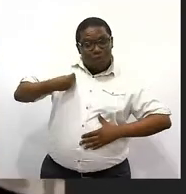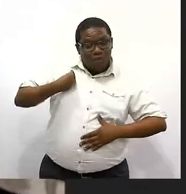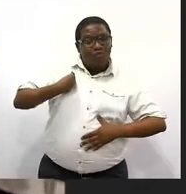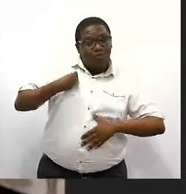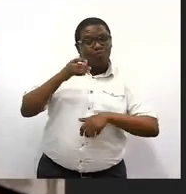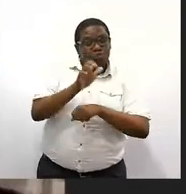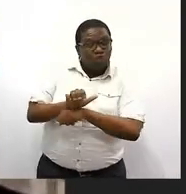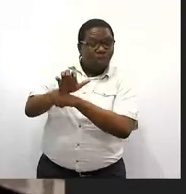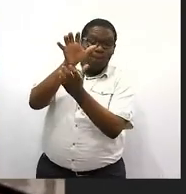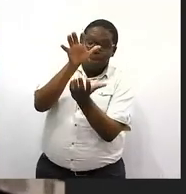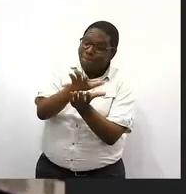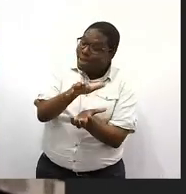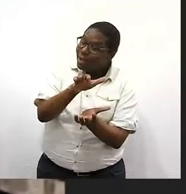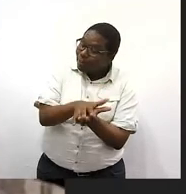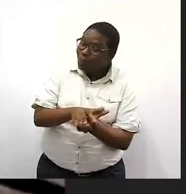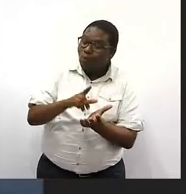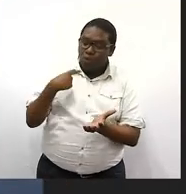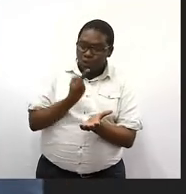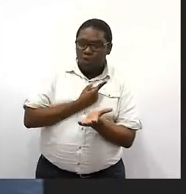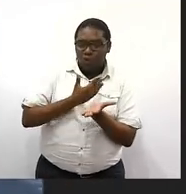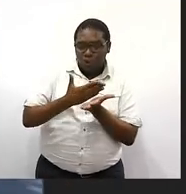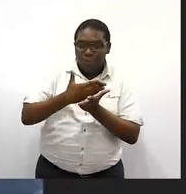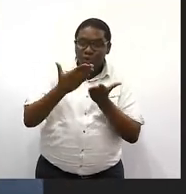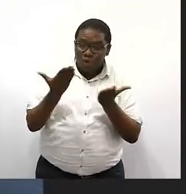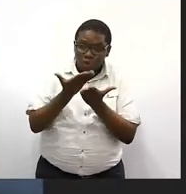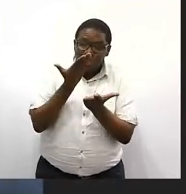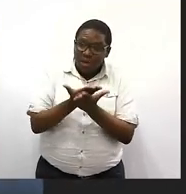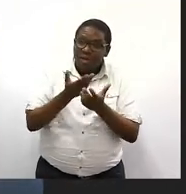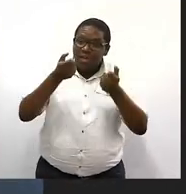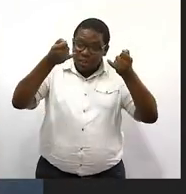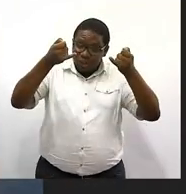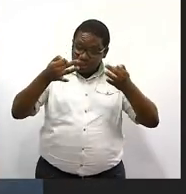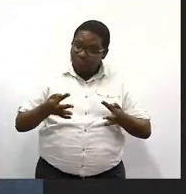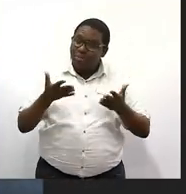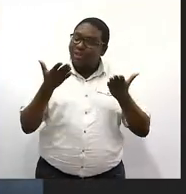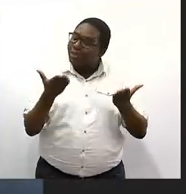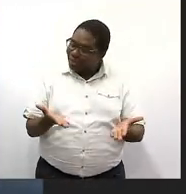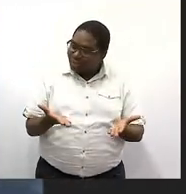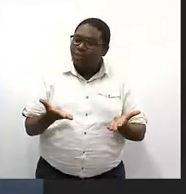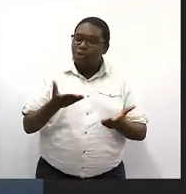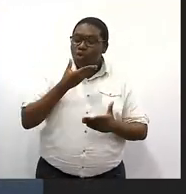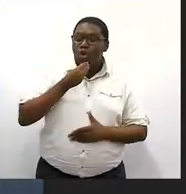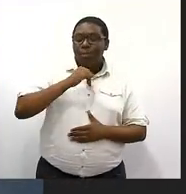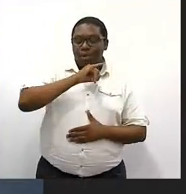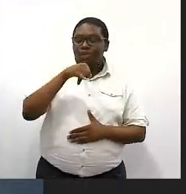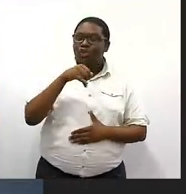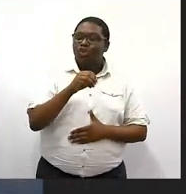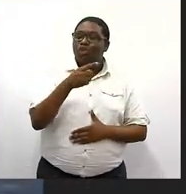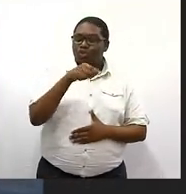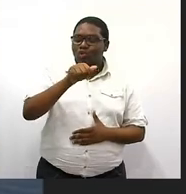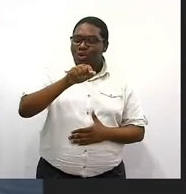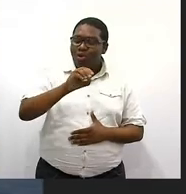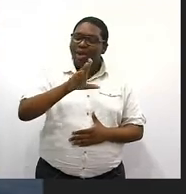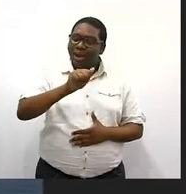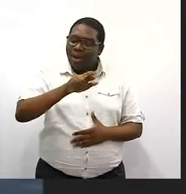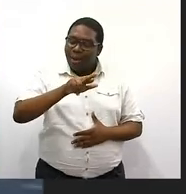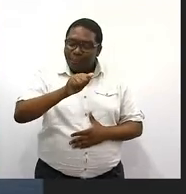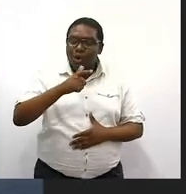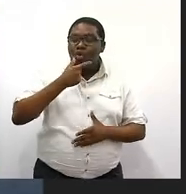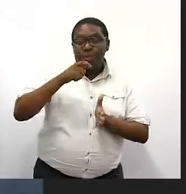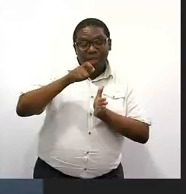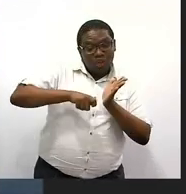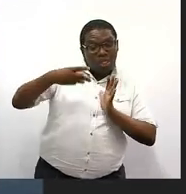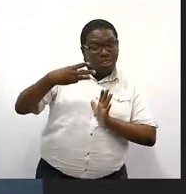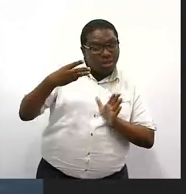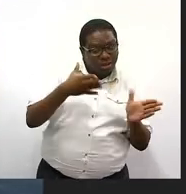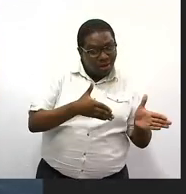de Pernambuco. Nós começamos a aula de hoje falando que o João Cabral, né, escritor da terceira fase do